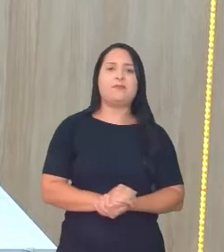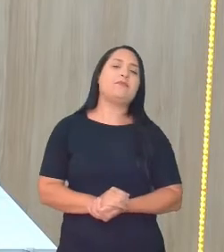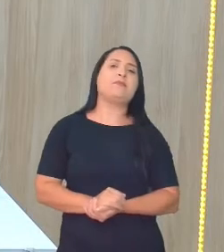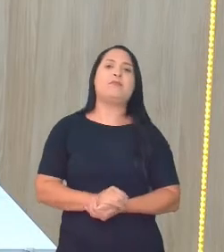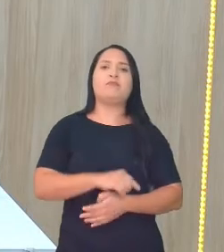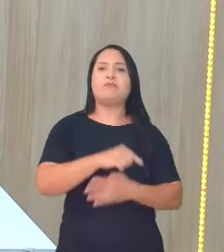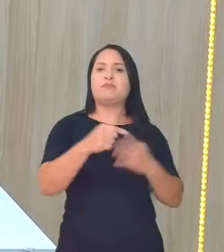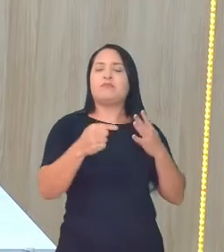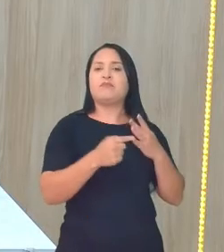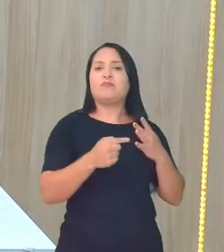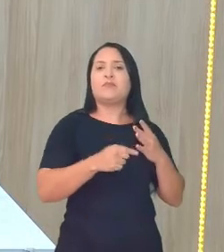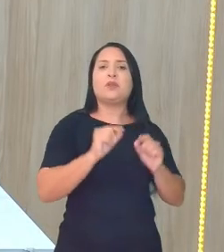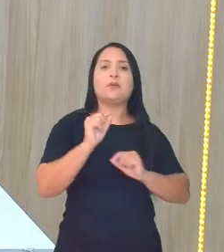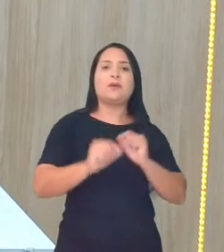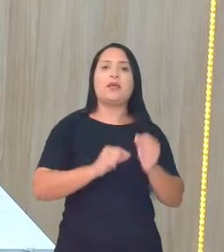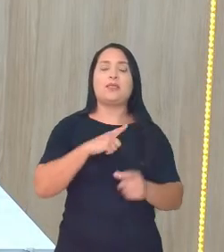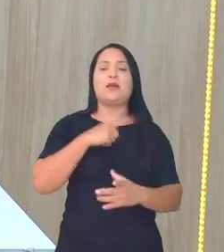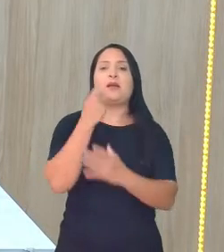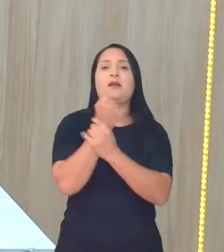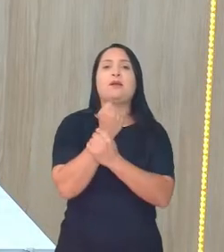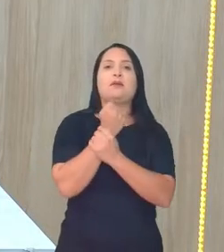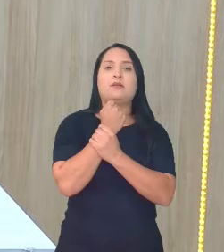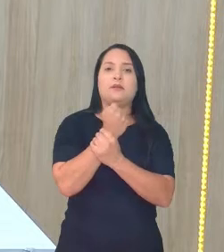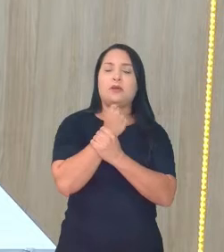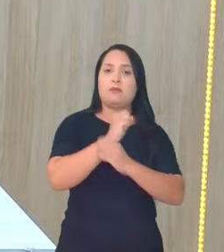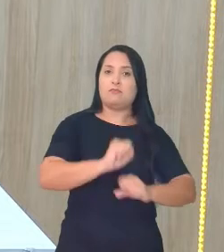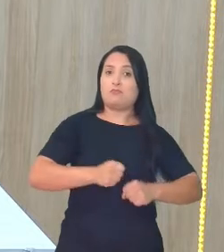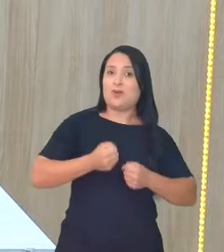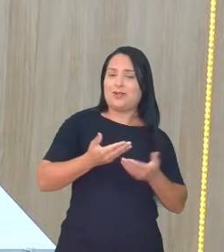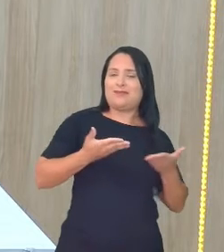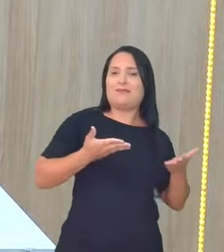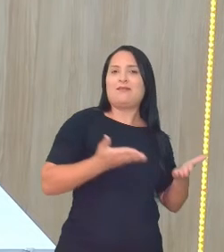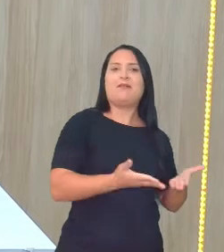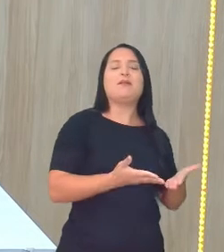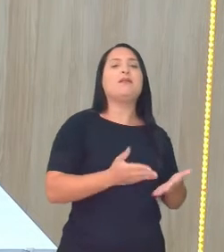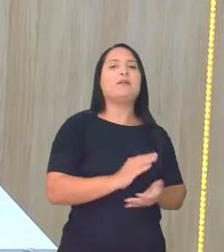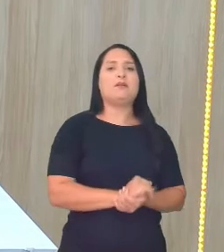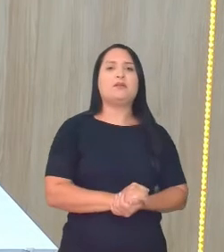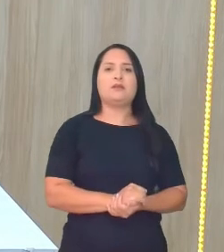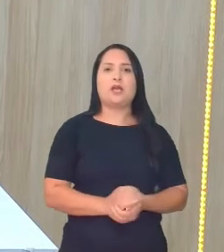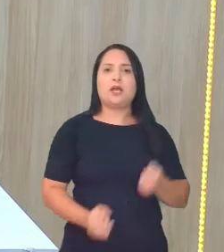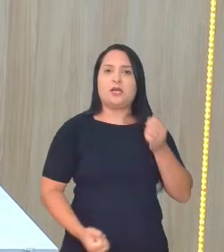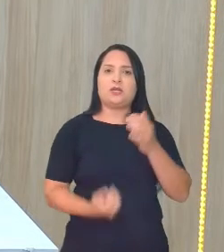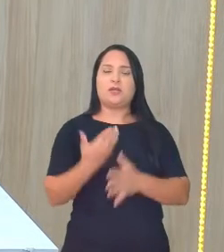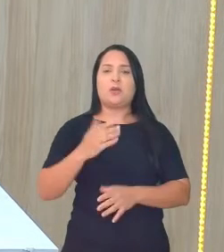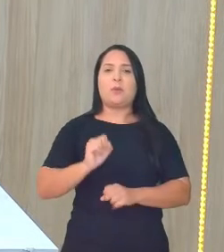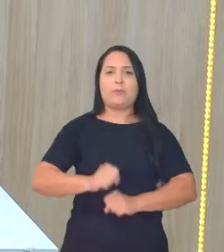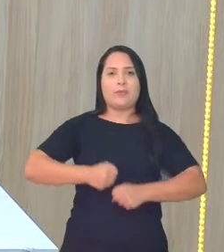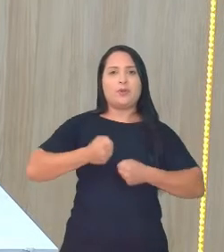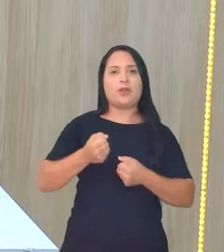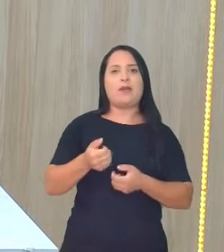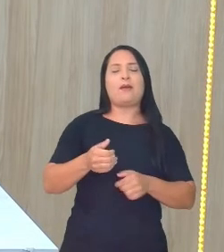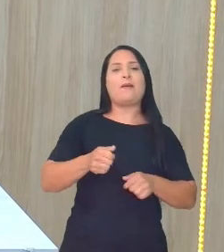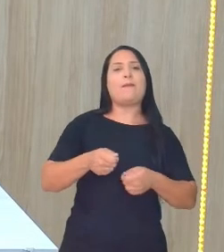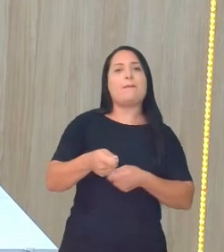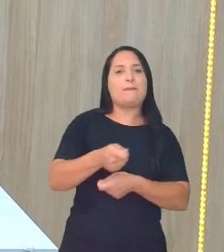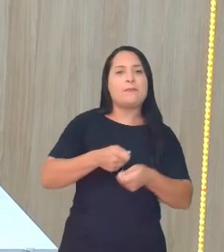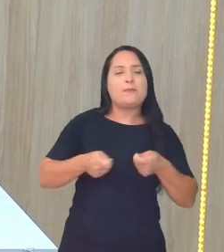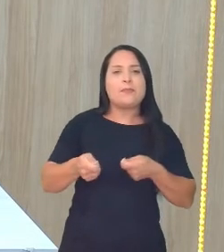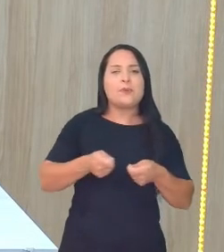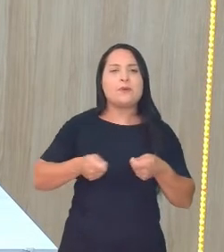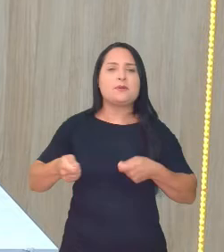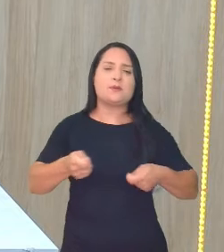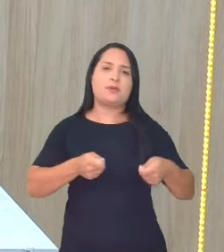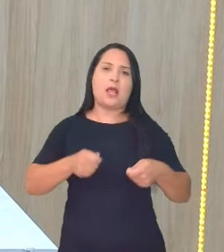para fazer o quê? Garantir o poder a ele. Então, ele criou esse poder moderador que ele tinha toda